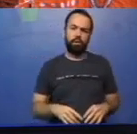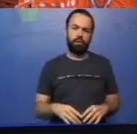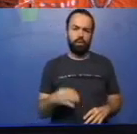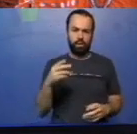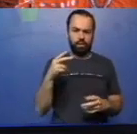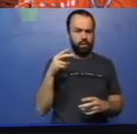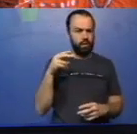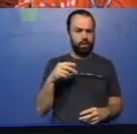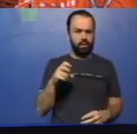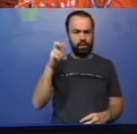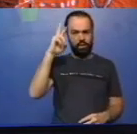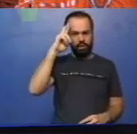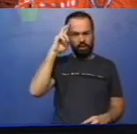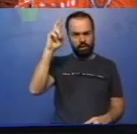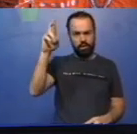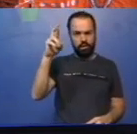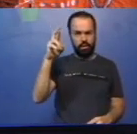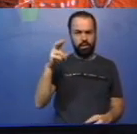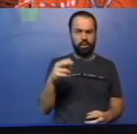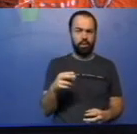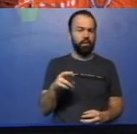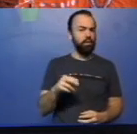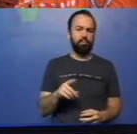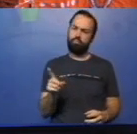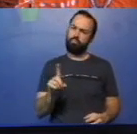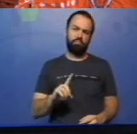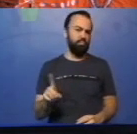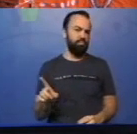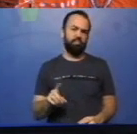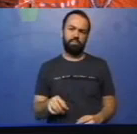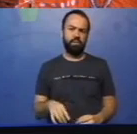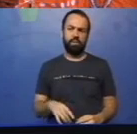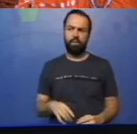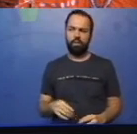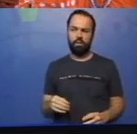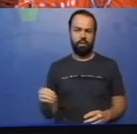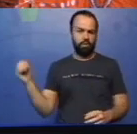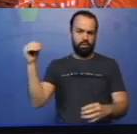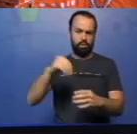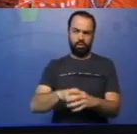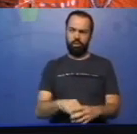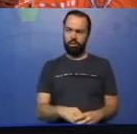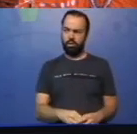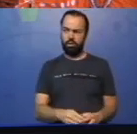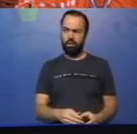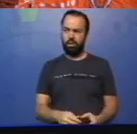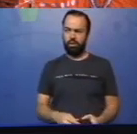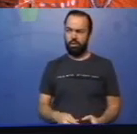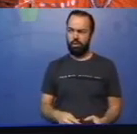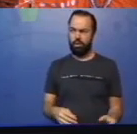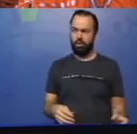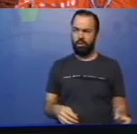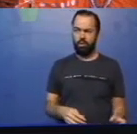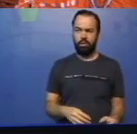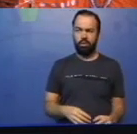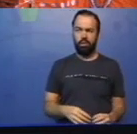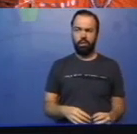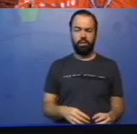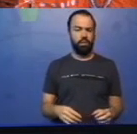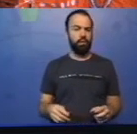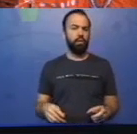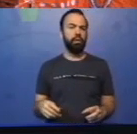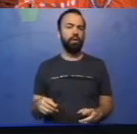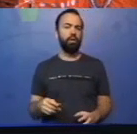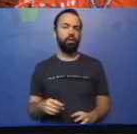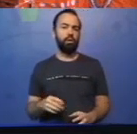respeitaram essas fronteiras, né, com seus interesses econômicos, invadiram o continente, né, e com isso surgiu aí